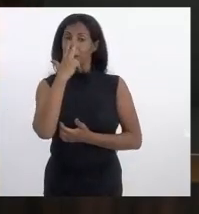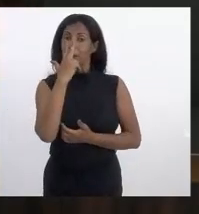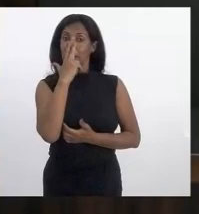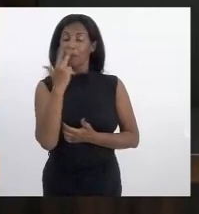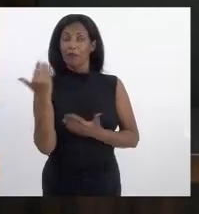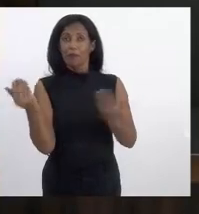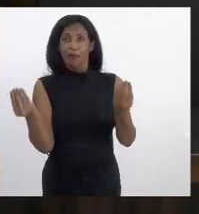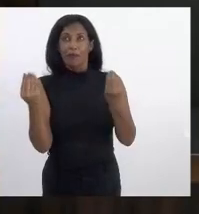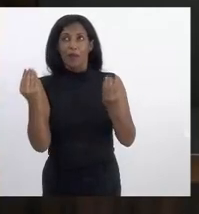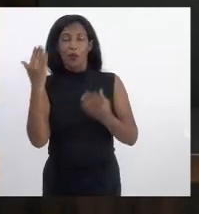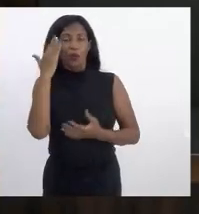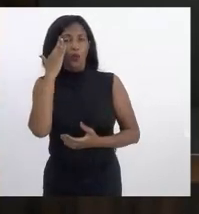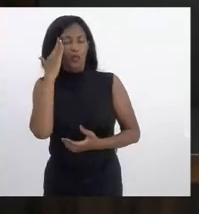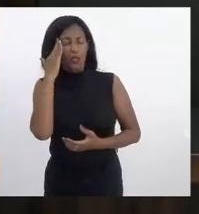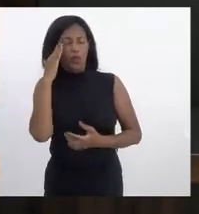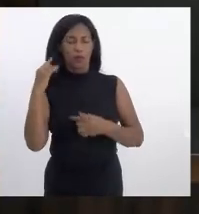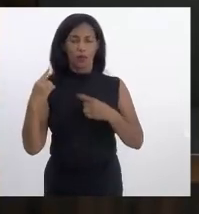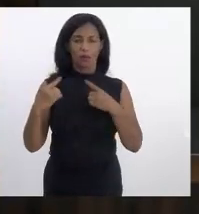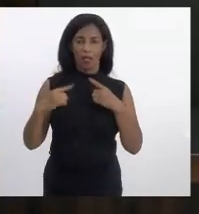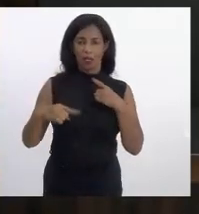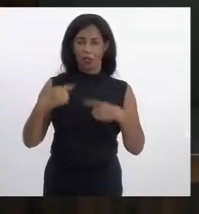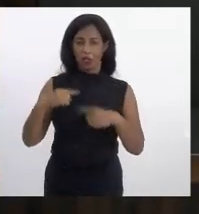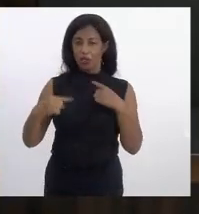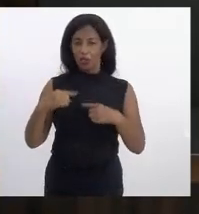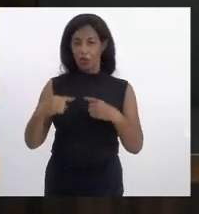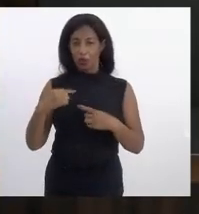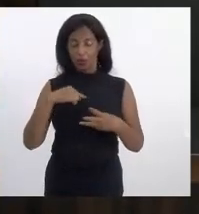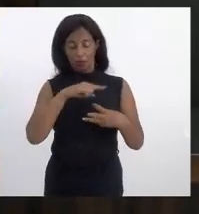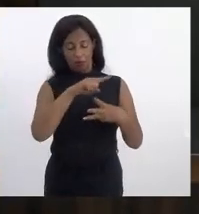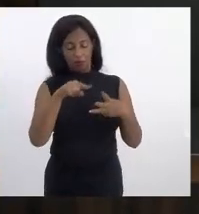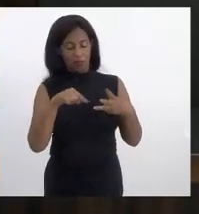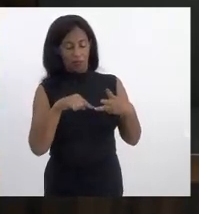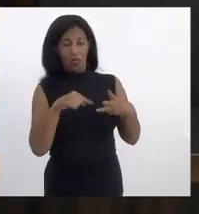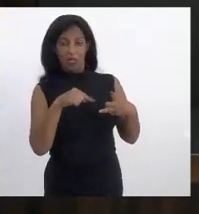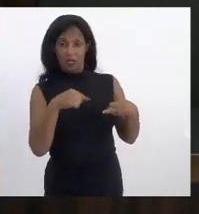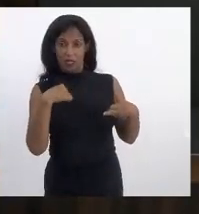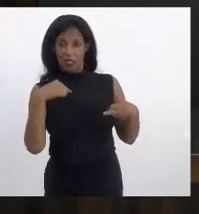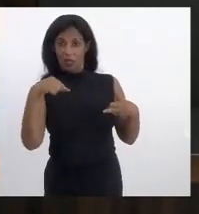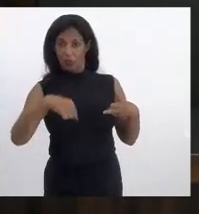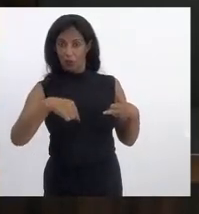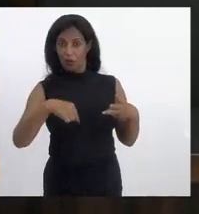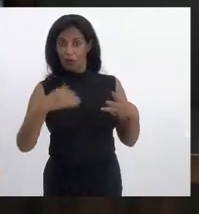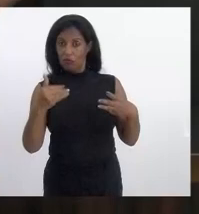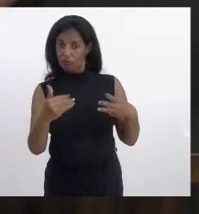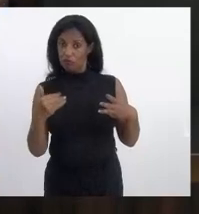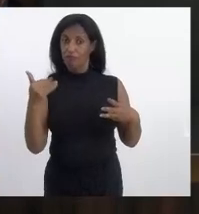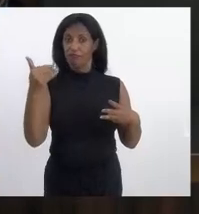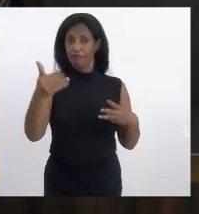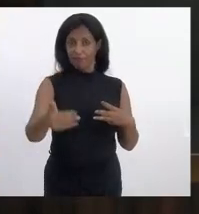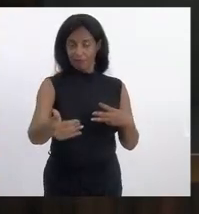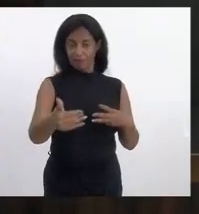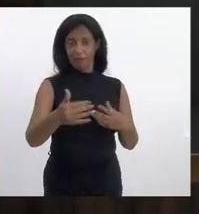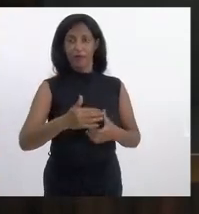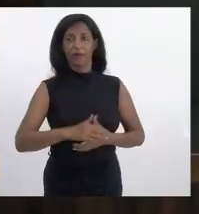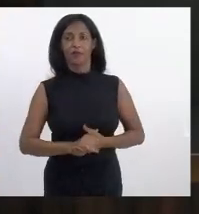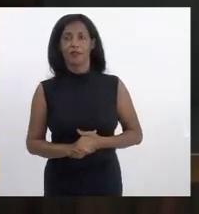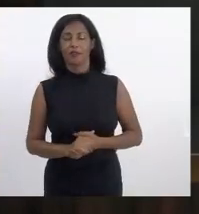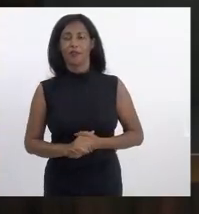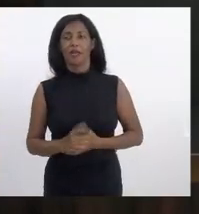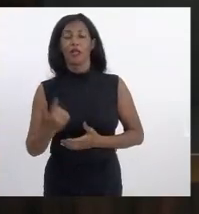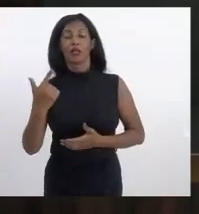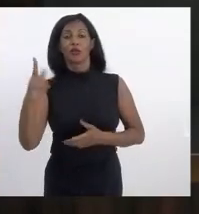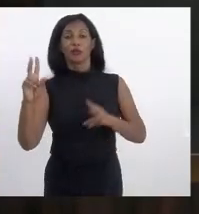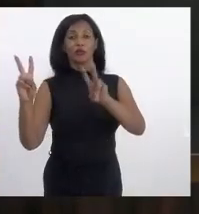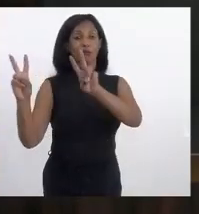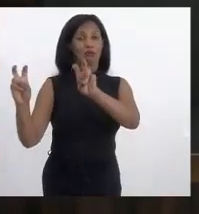parece esse é um entendimento já está em discussão são as três questões que eu aqui já gostaria de avançar e nas